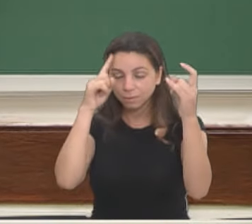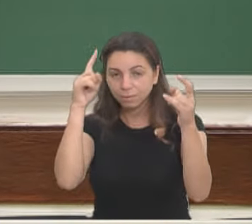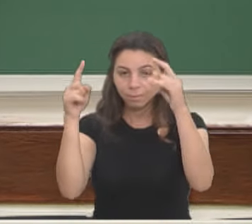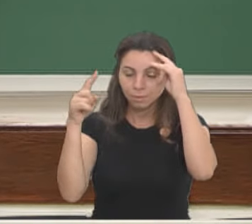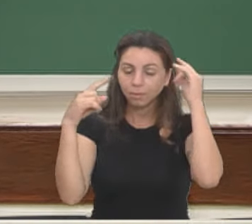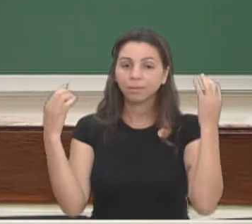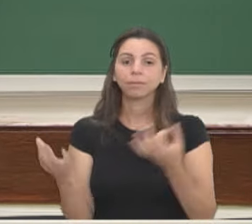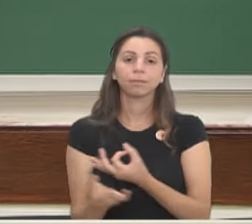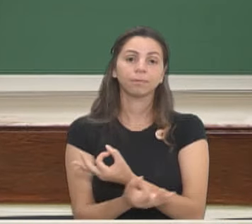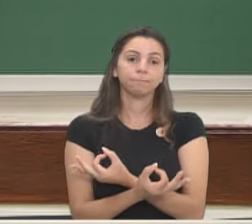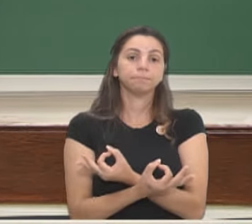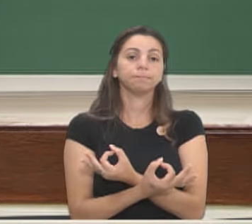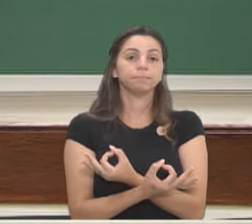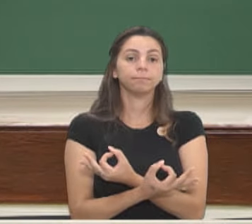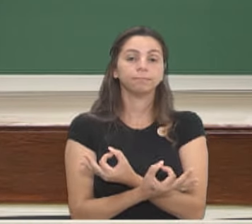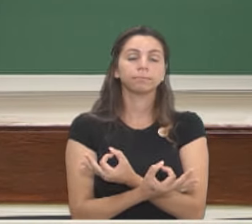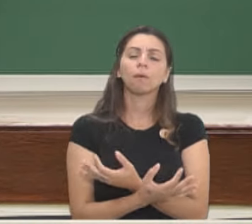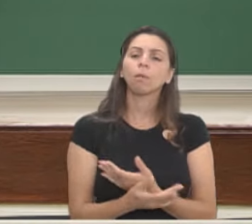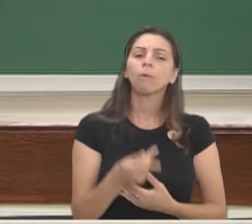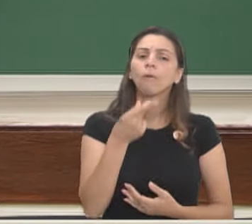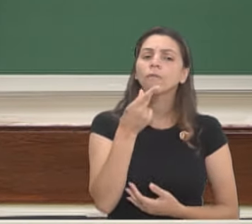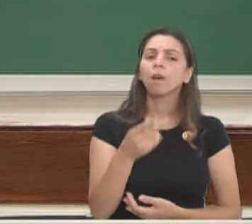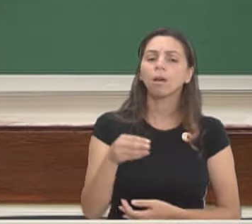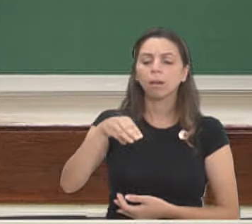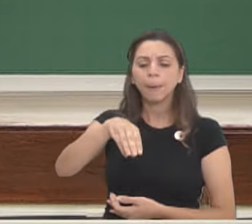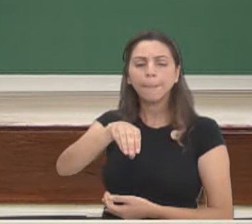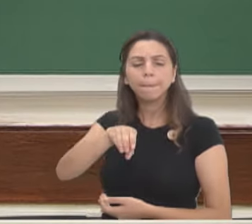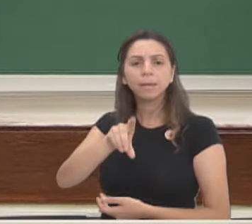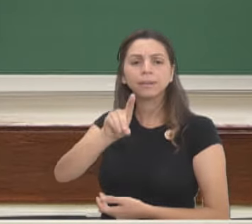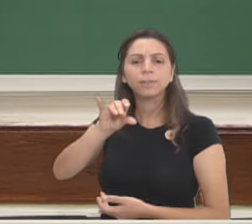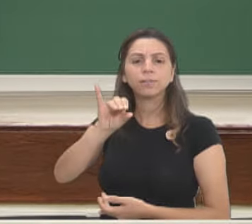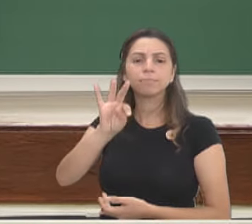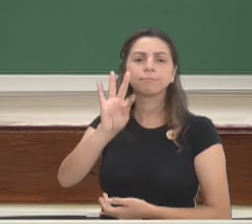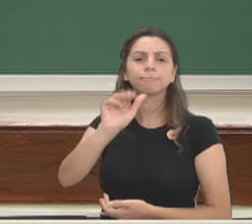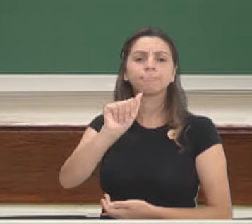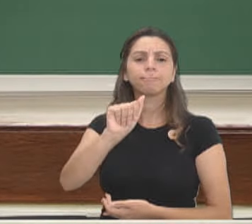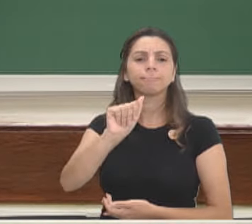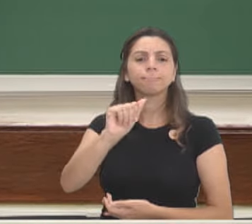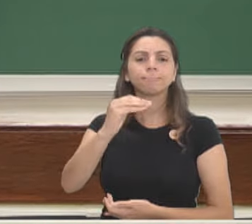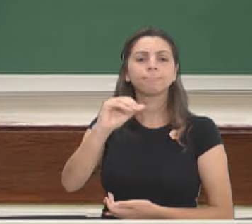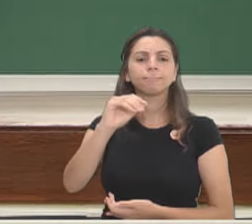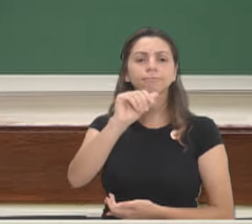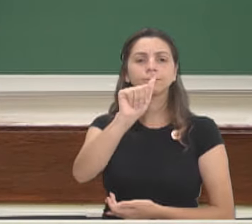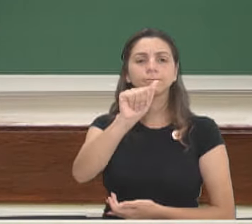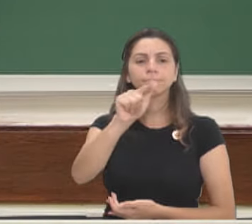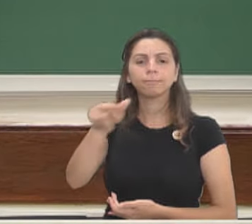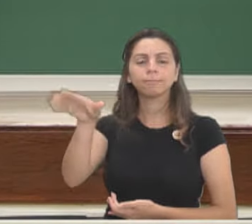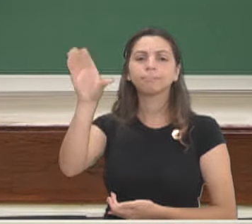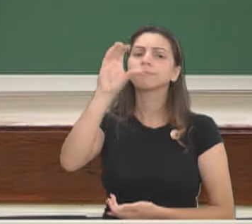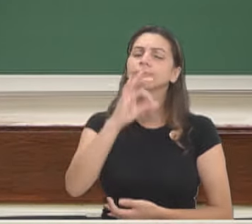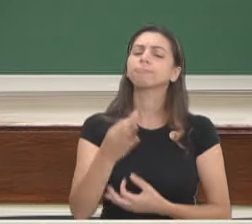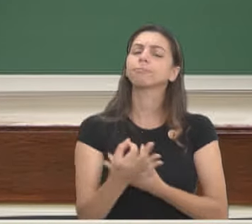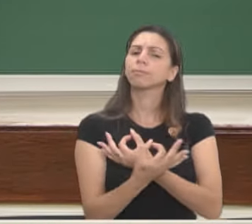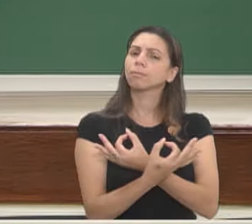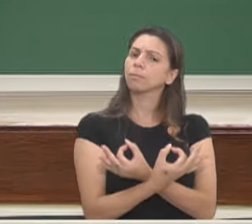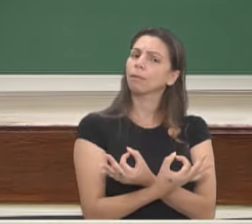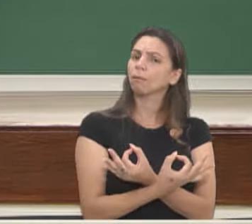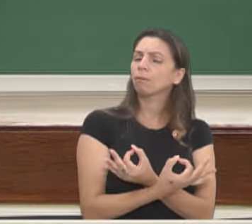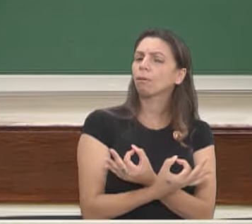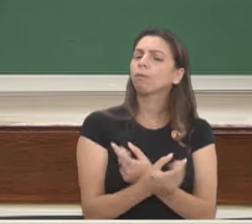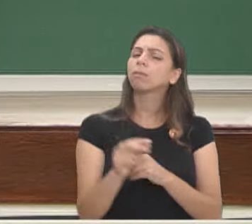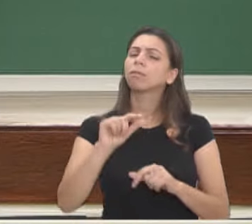meditação. Quando a gente fala em meditação, o que é isso? É zen, é yoga, o